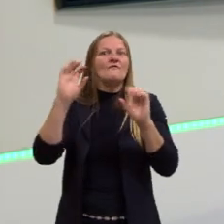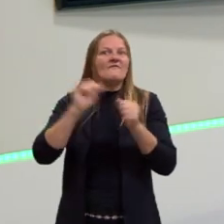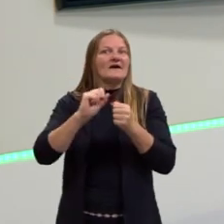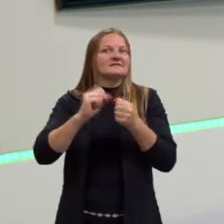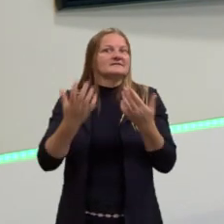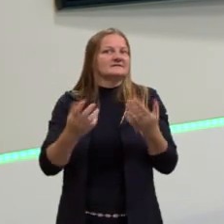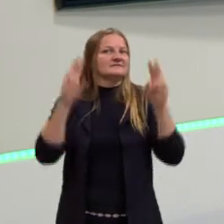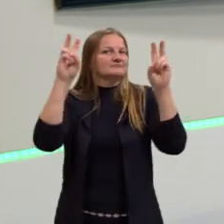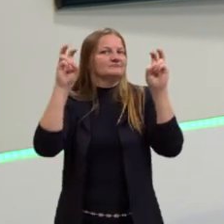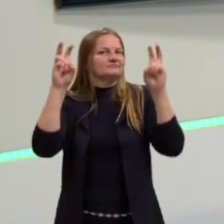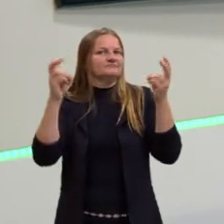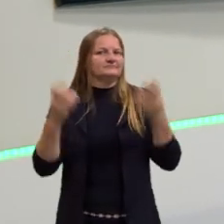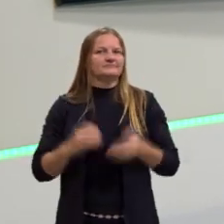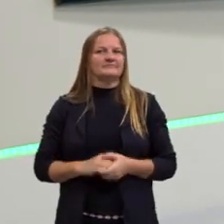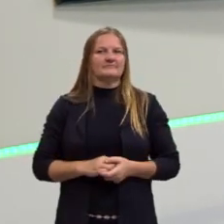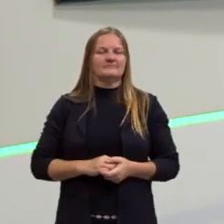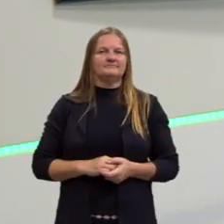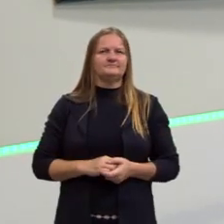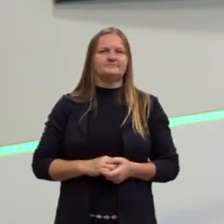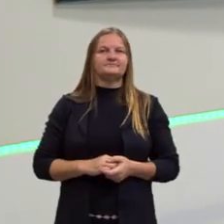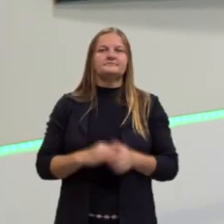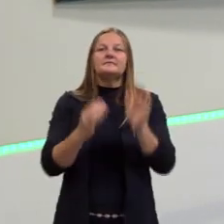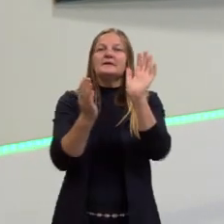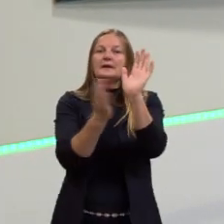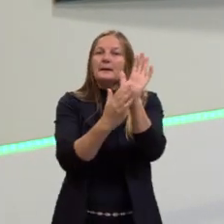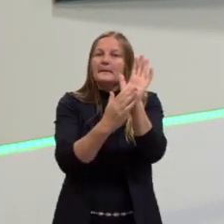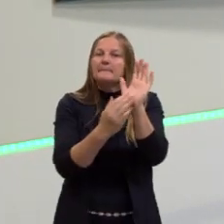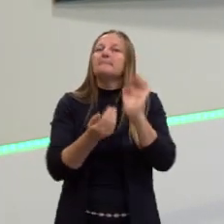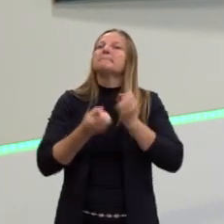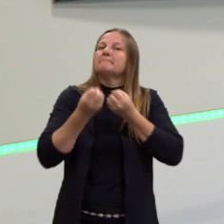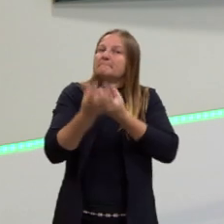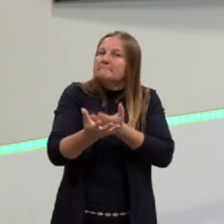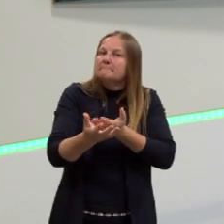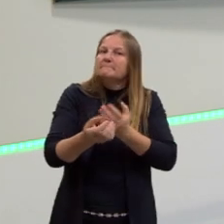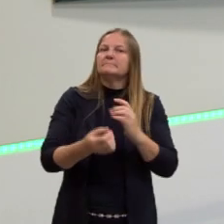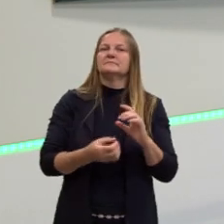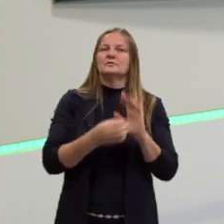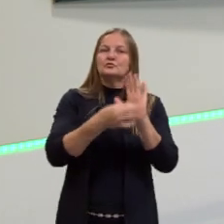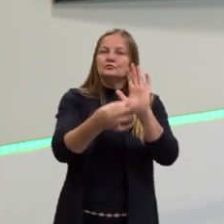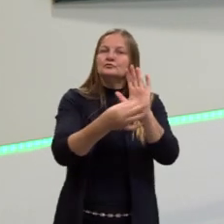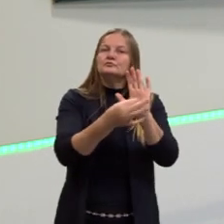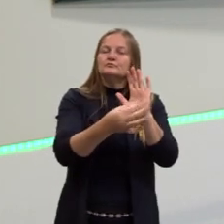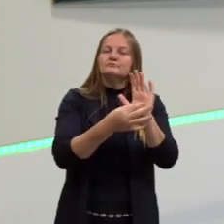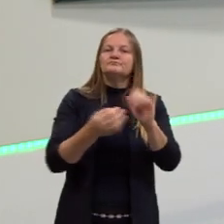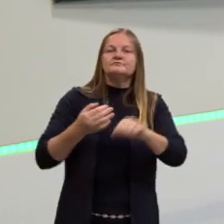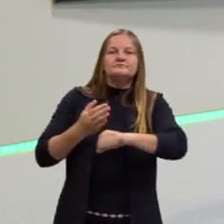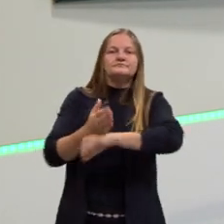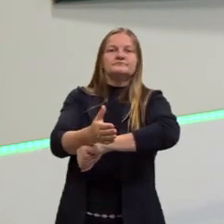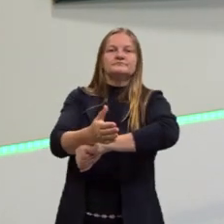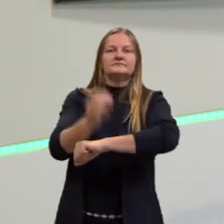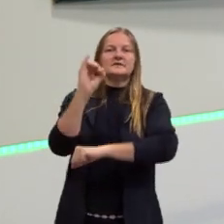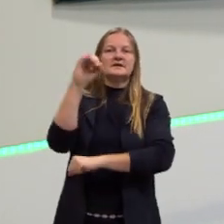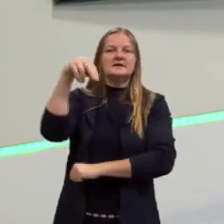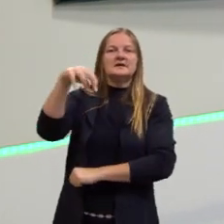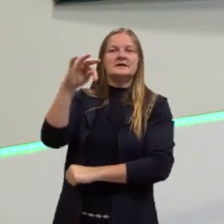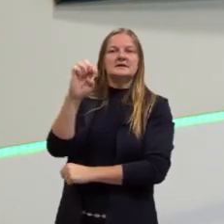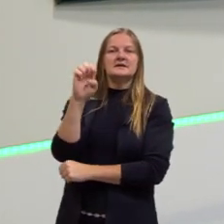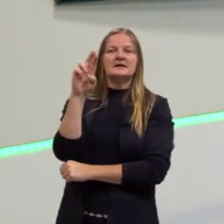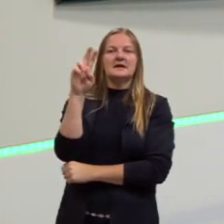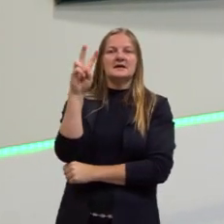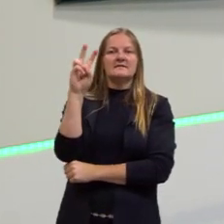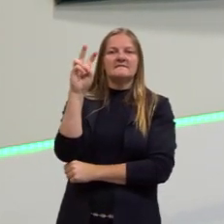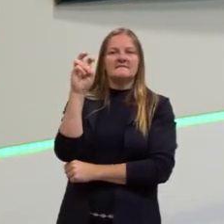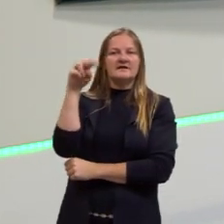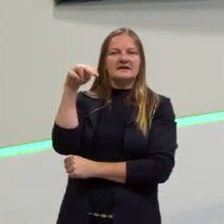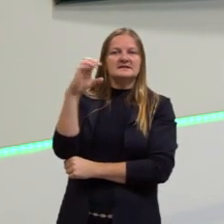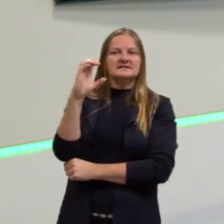essa temática e eu proponho é uma intervenção então é uma possível